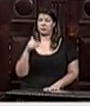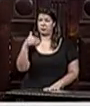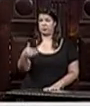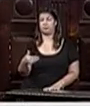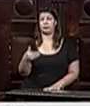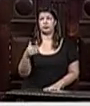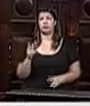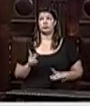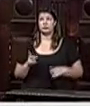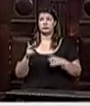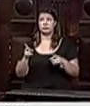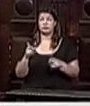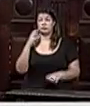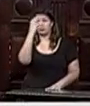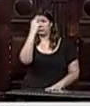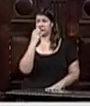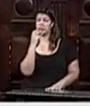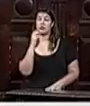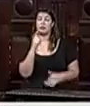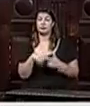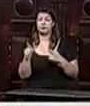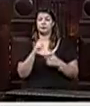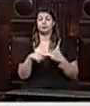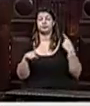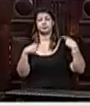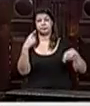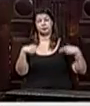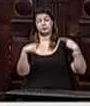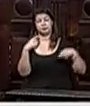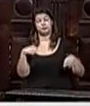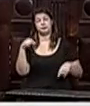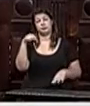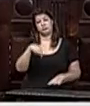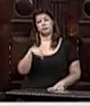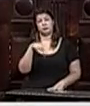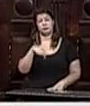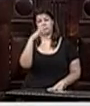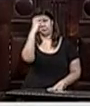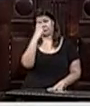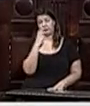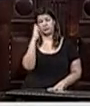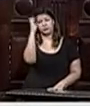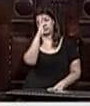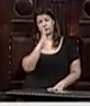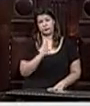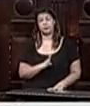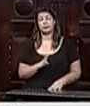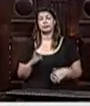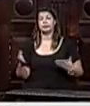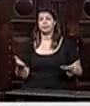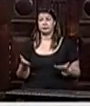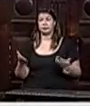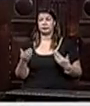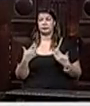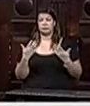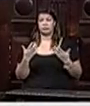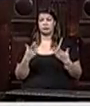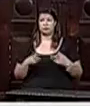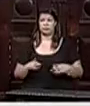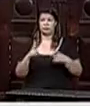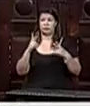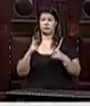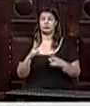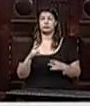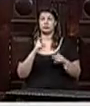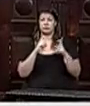adiante nessa grave crise política e institucional que o Brasil vive, né? E, nesse sentido, eu queria dar sequência ao debate